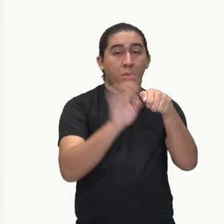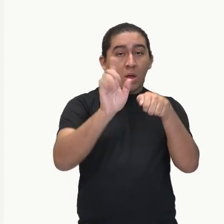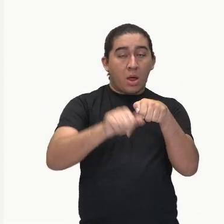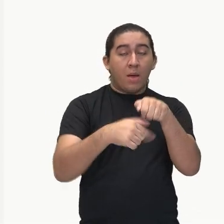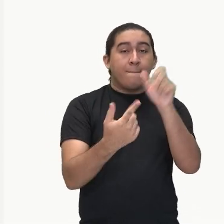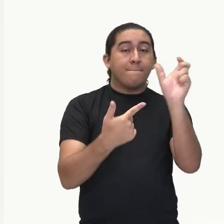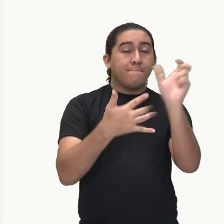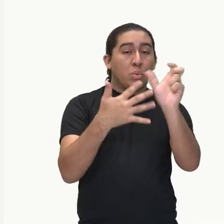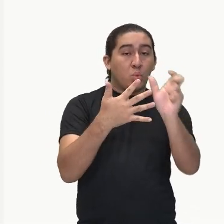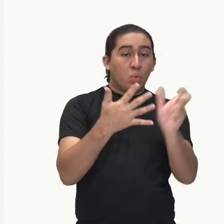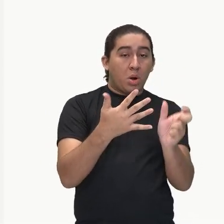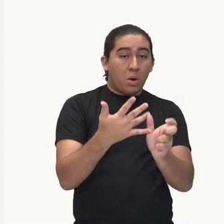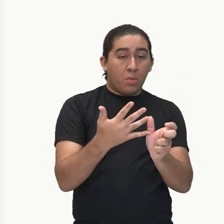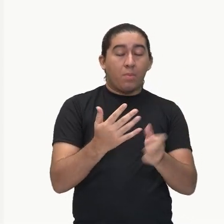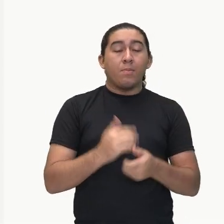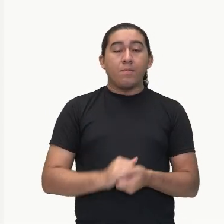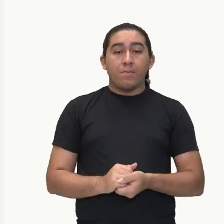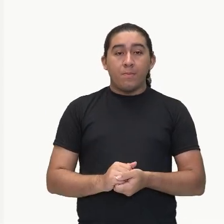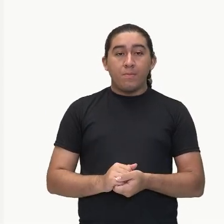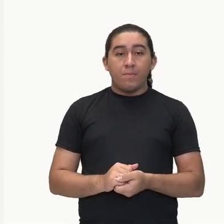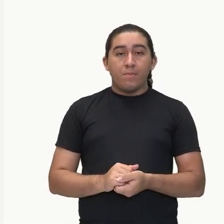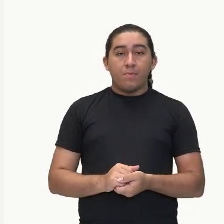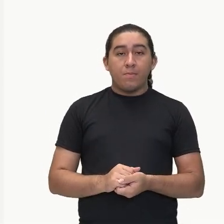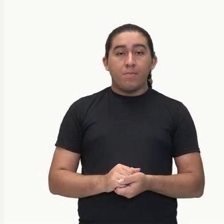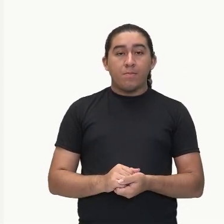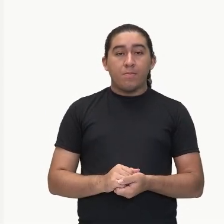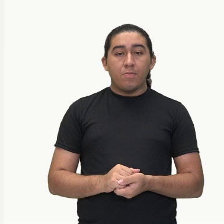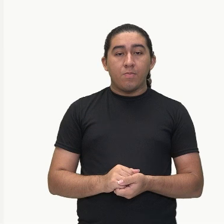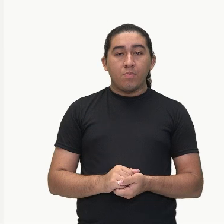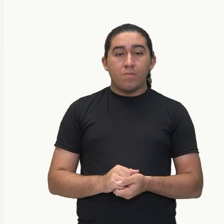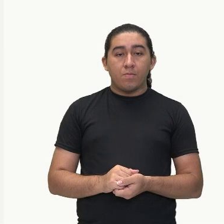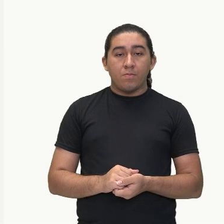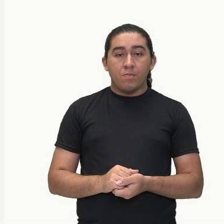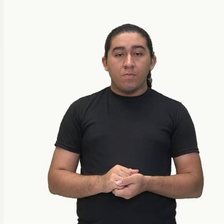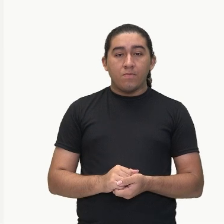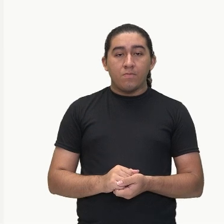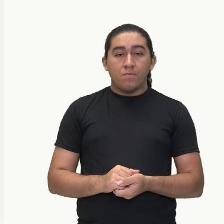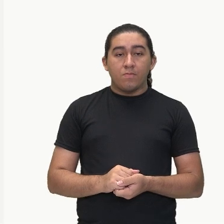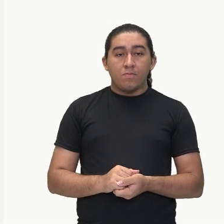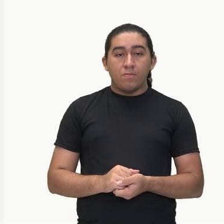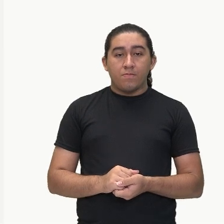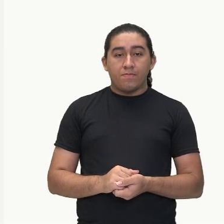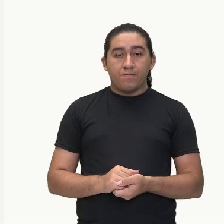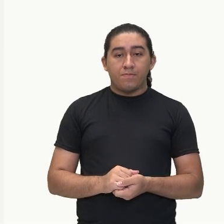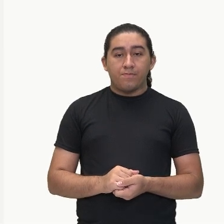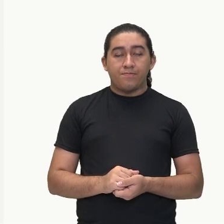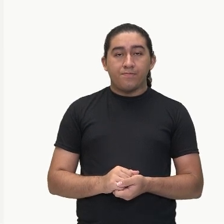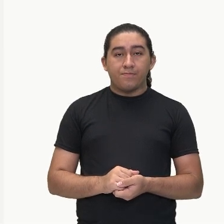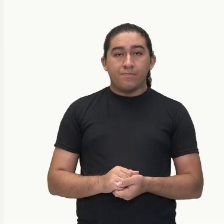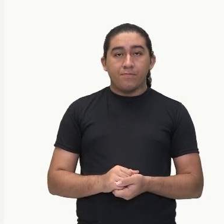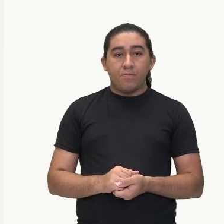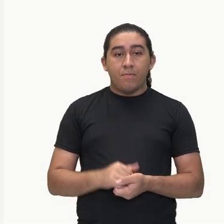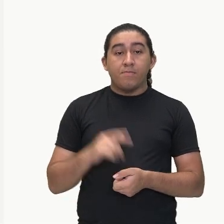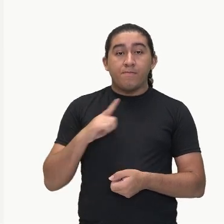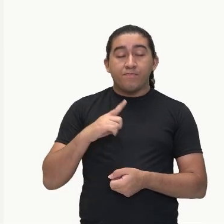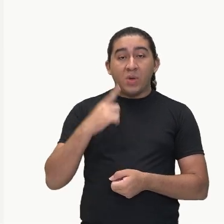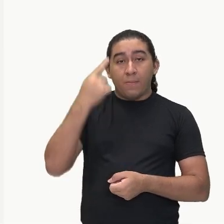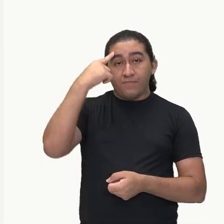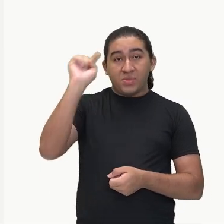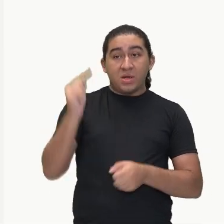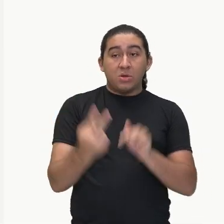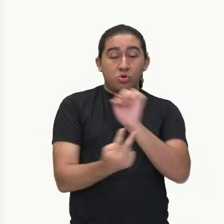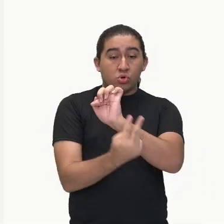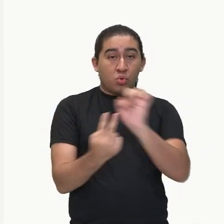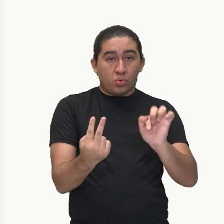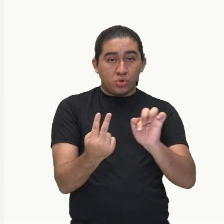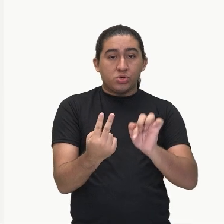sujeito composto e com a partícula ou, porque aqui eu tenho uma ideia de soma, né? Doces